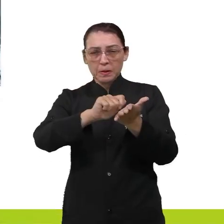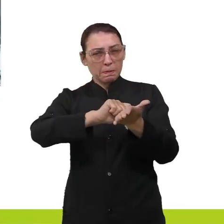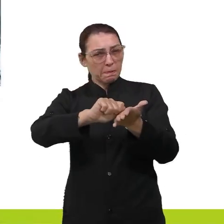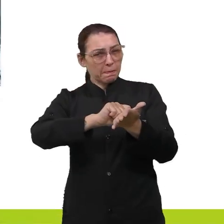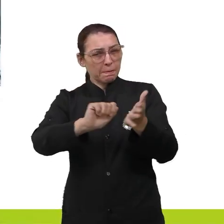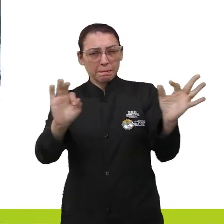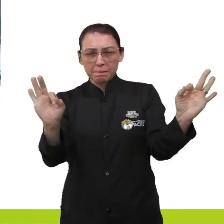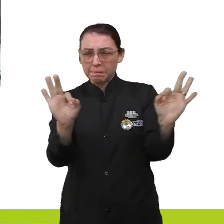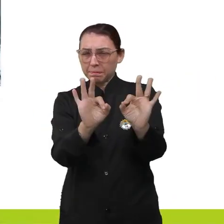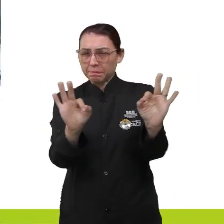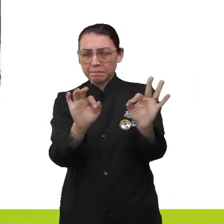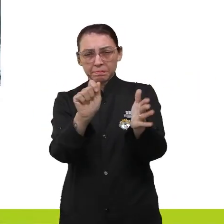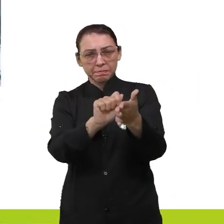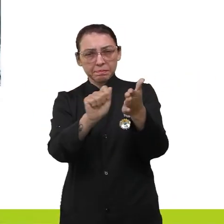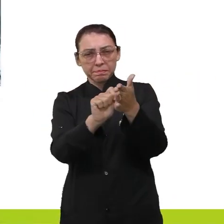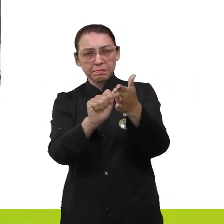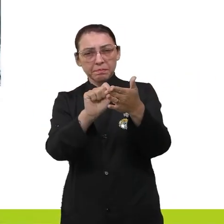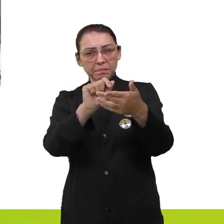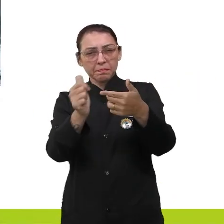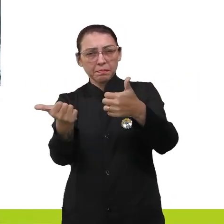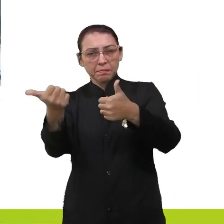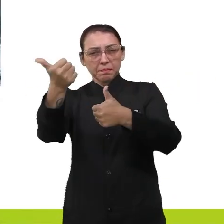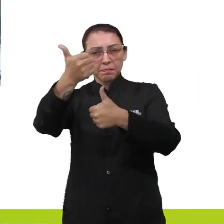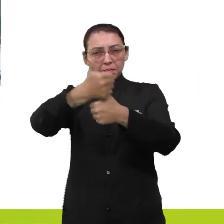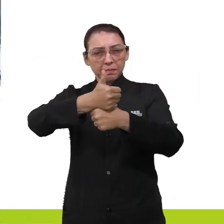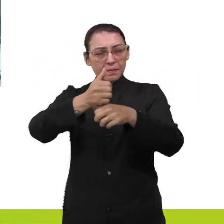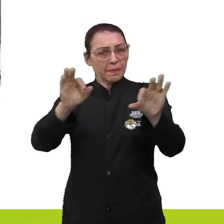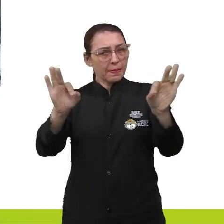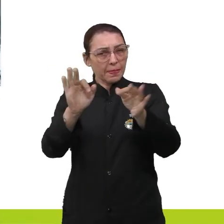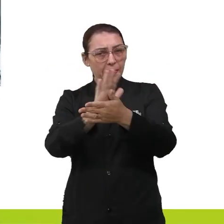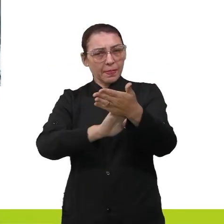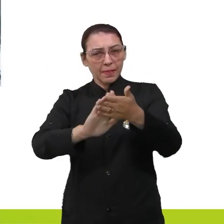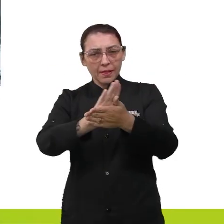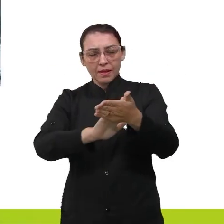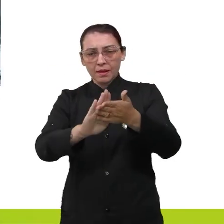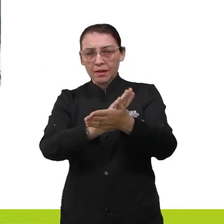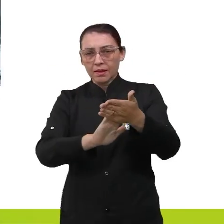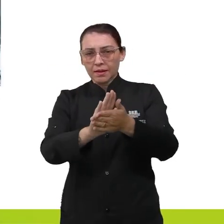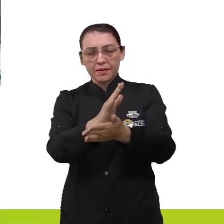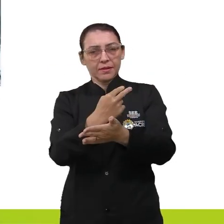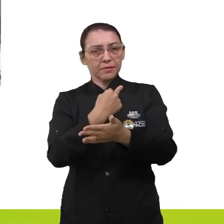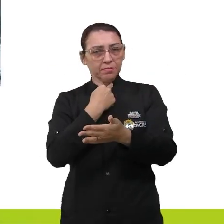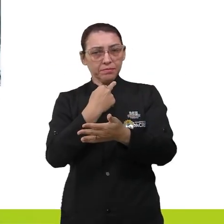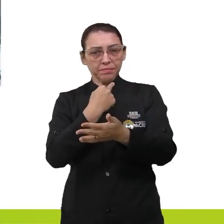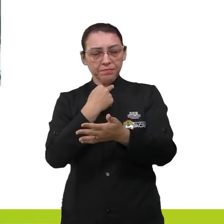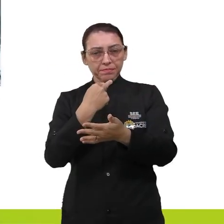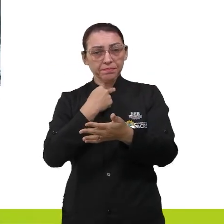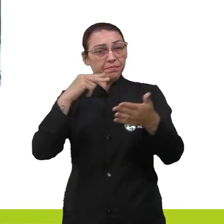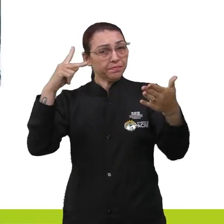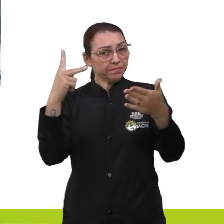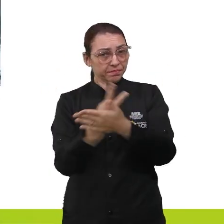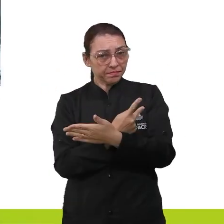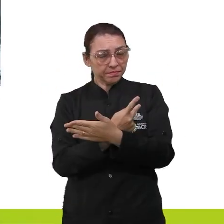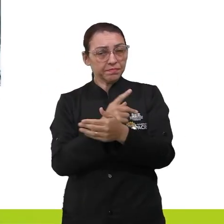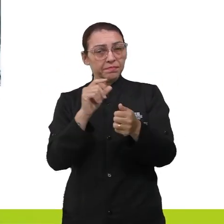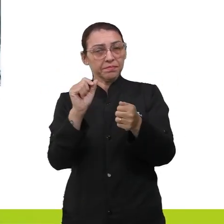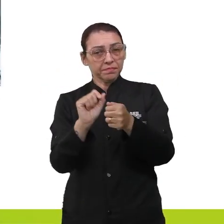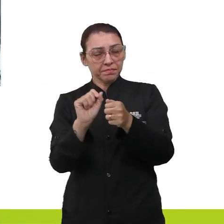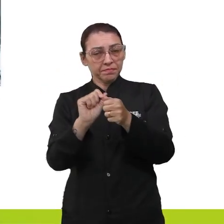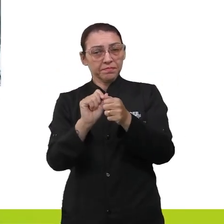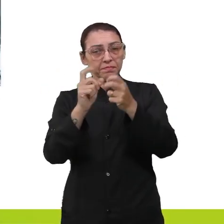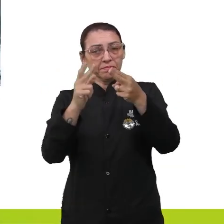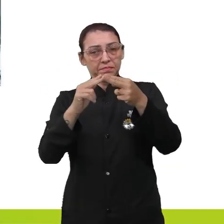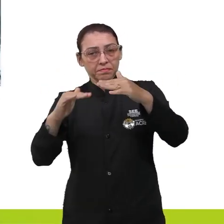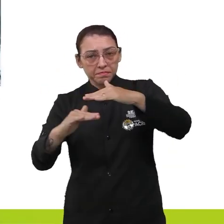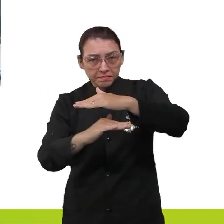de escrever a palavra por cima, ou então rasurar essa folha. Então, errou, faz